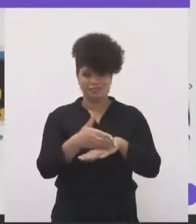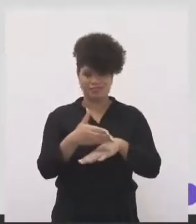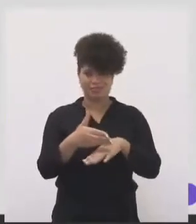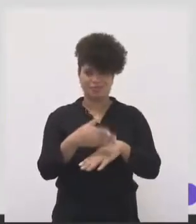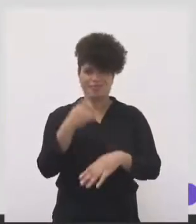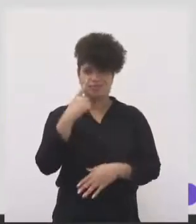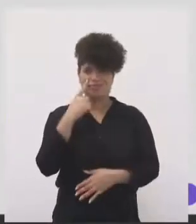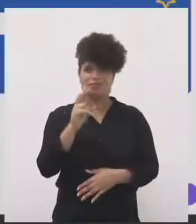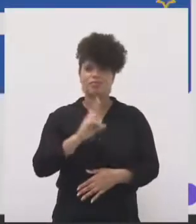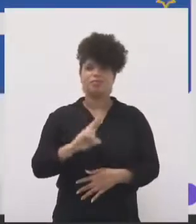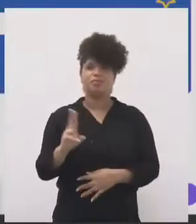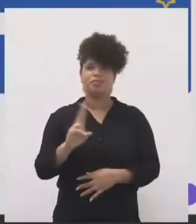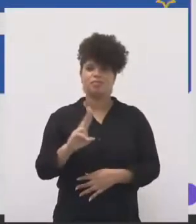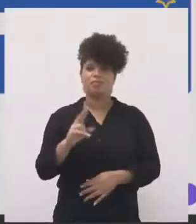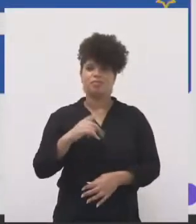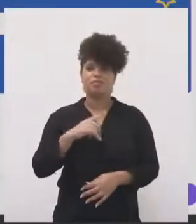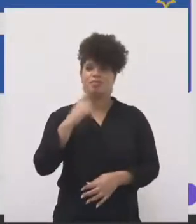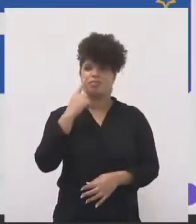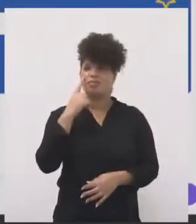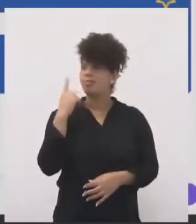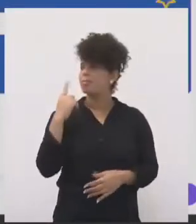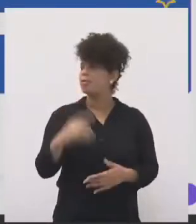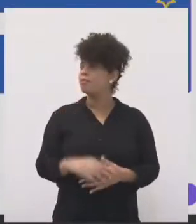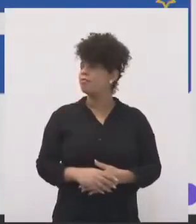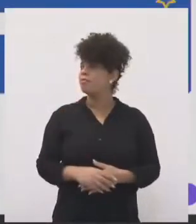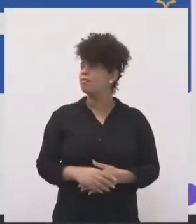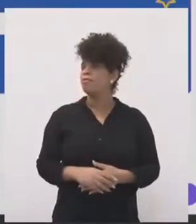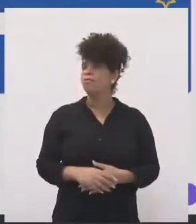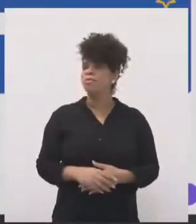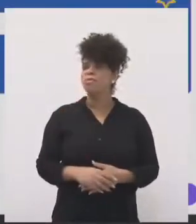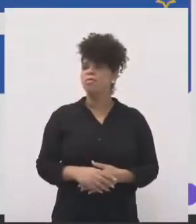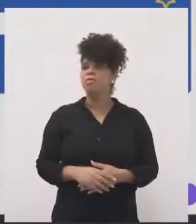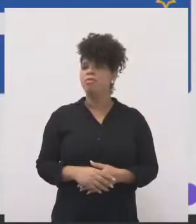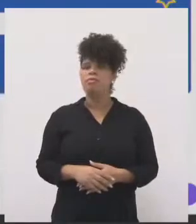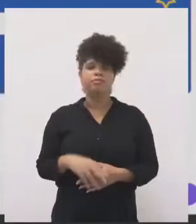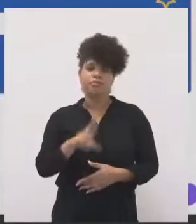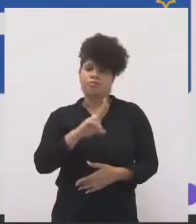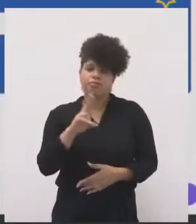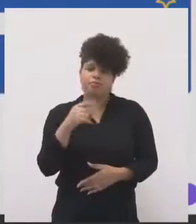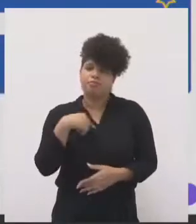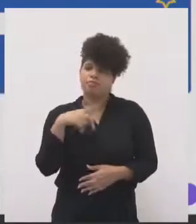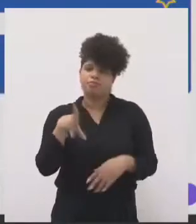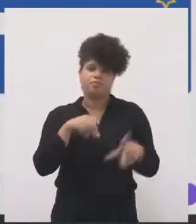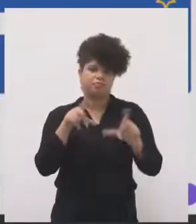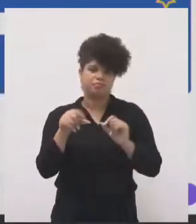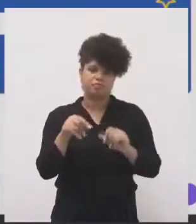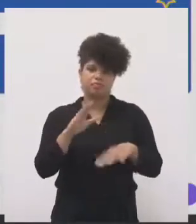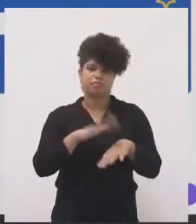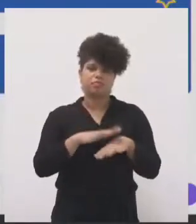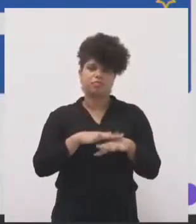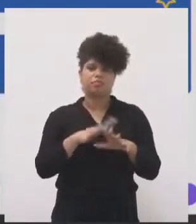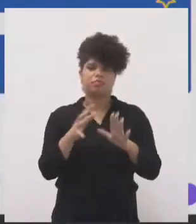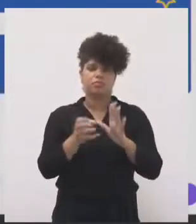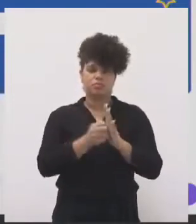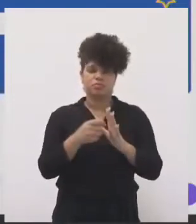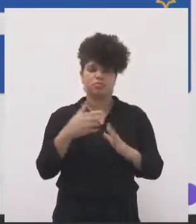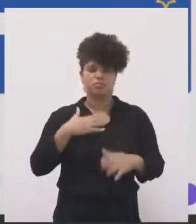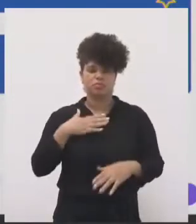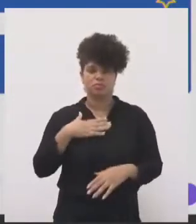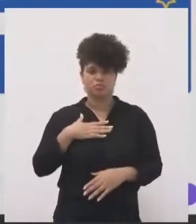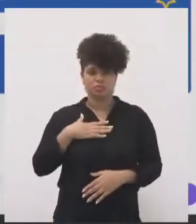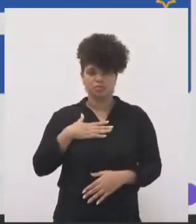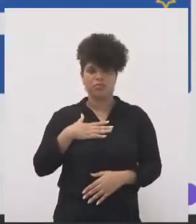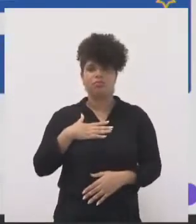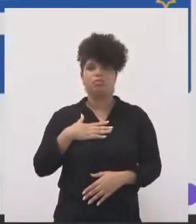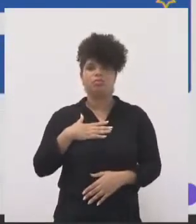o nome que aparece aqui, às vezes poderia aparecer Carla, é um e-mail, é o nome que eu coloco lá na hora que eu estou registrando a minha conta na